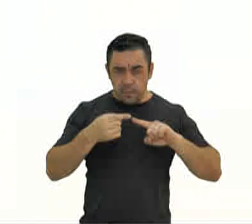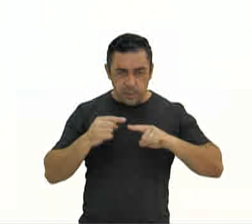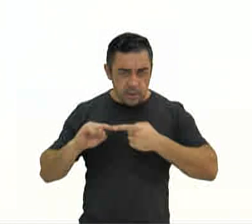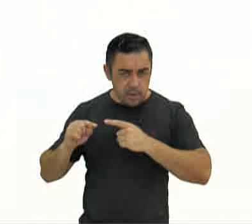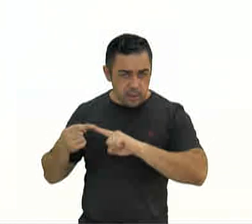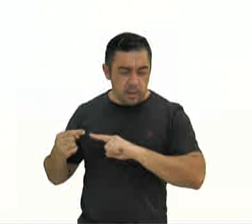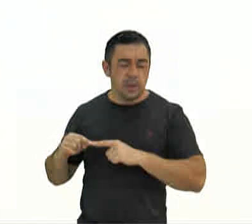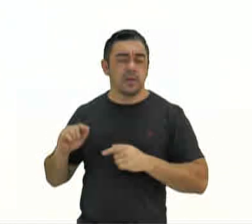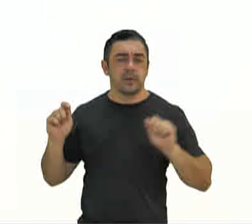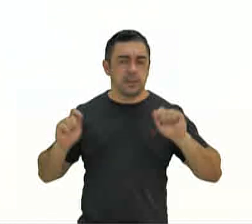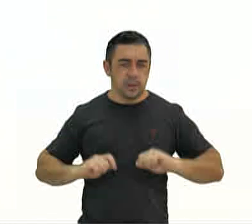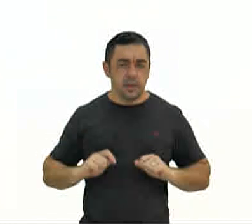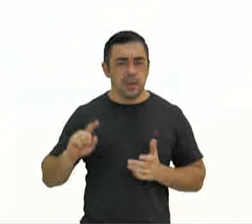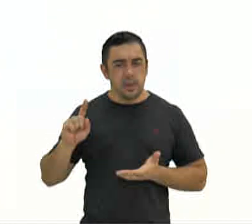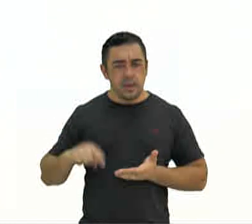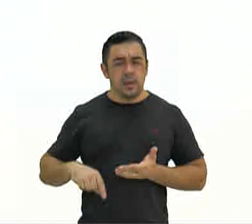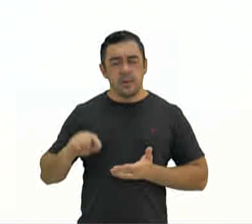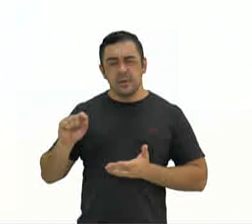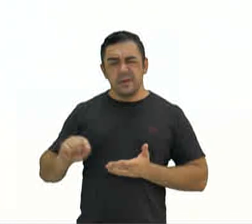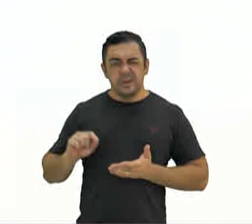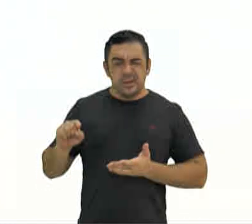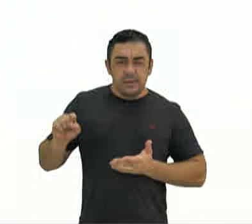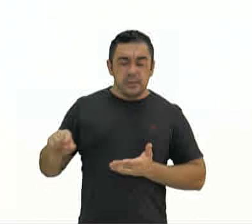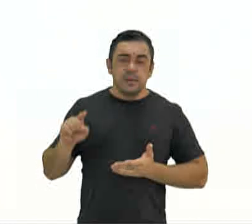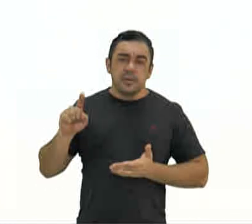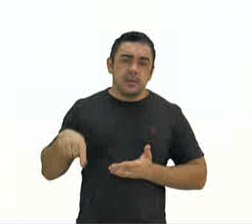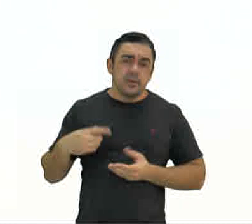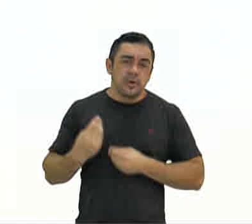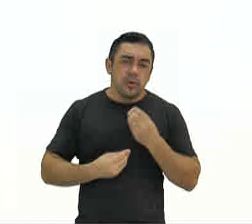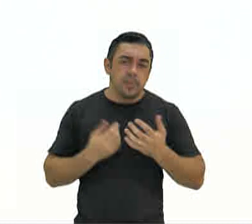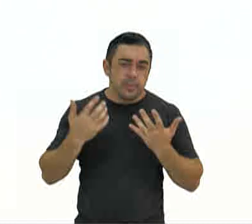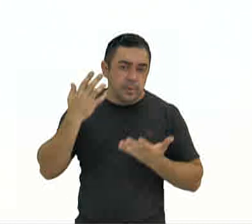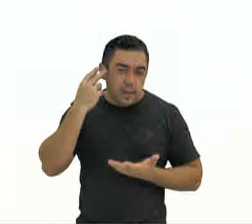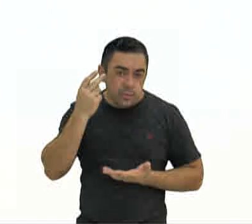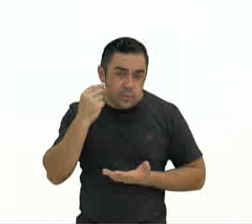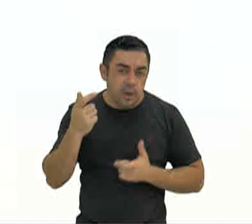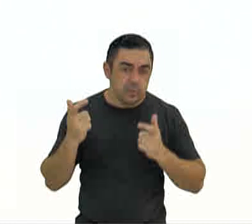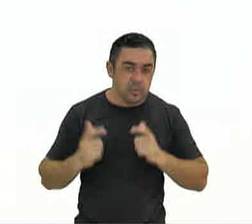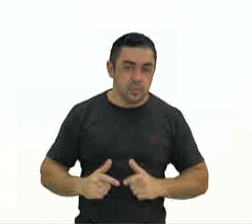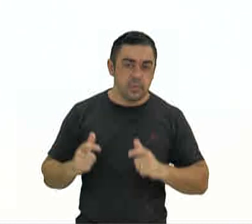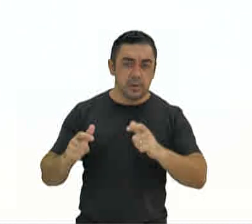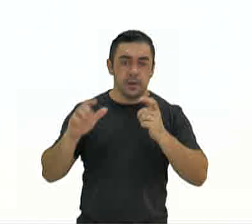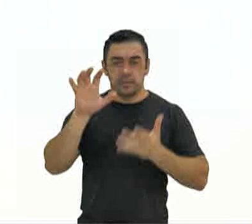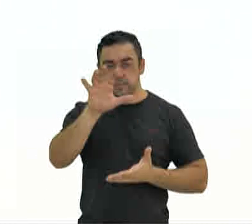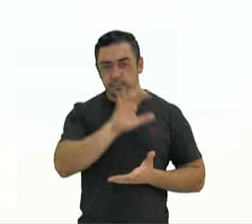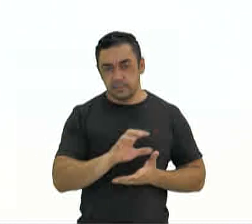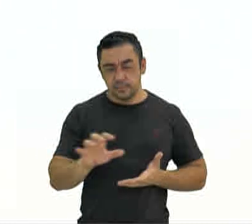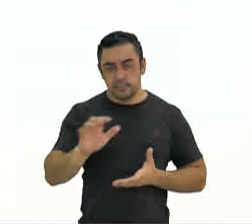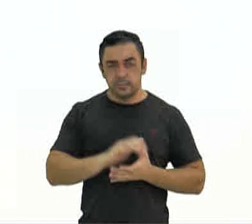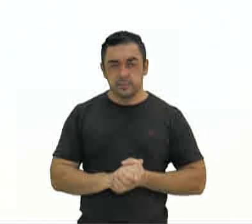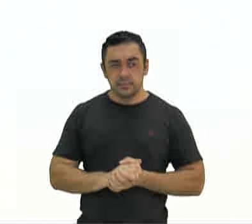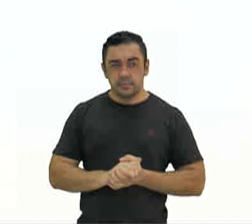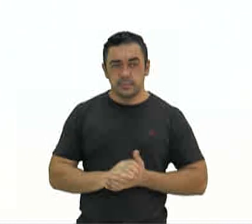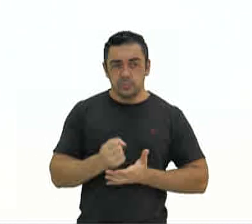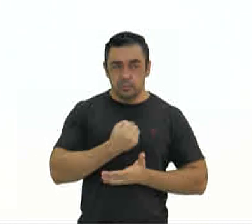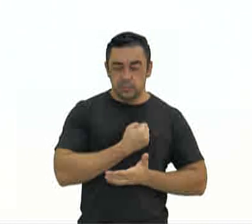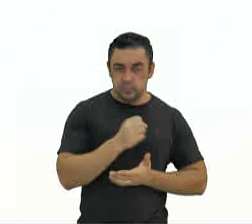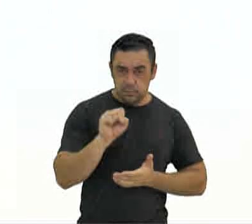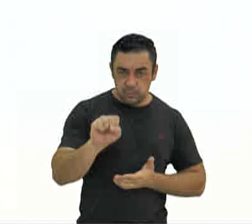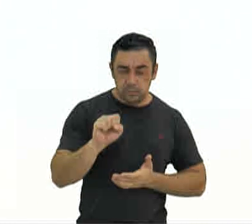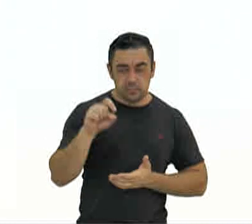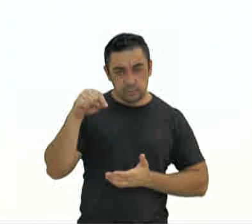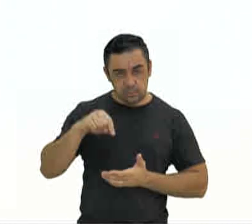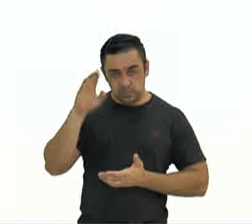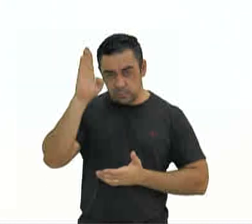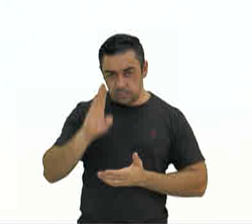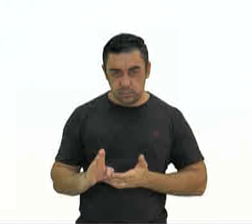a combinação que deverá levar em consideração as condições naturais de cada espaço geográfico. Número 8, no caso brasileiro,